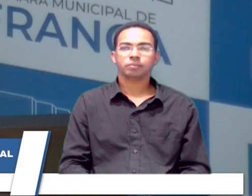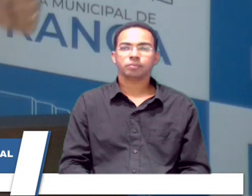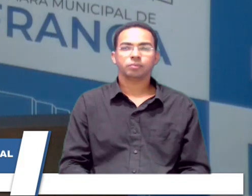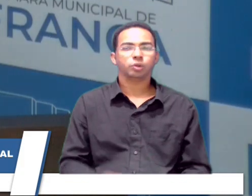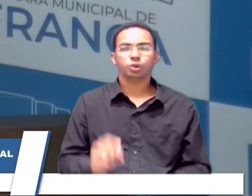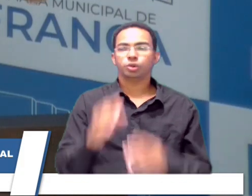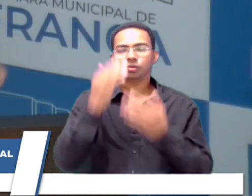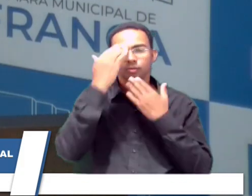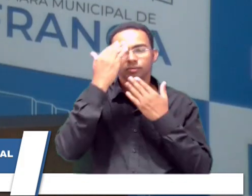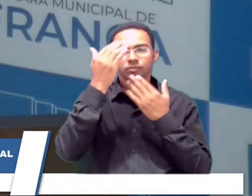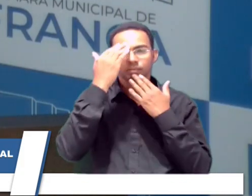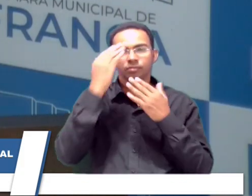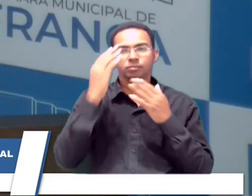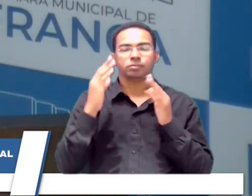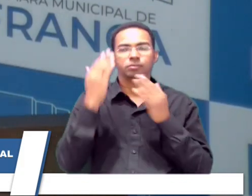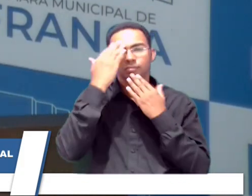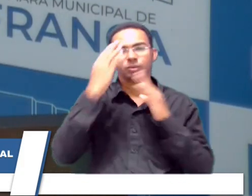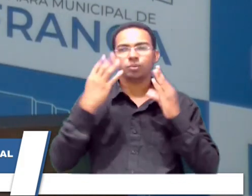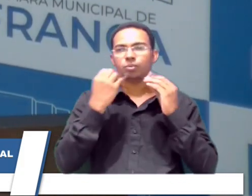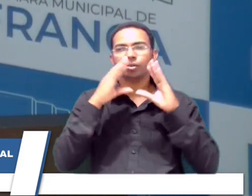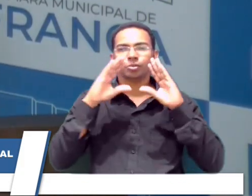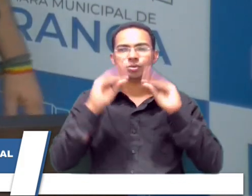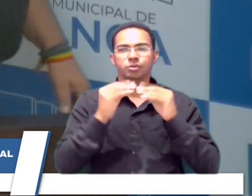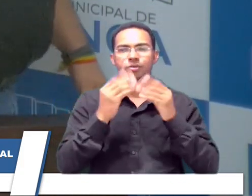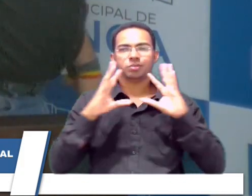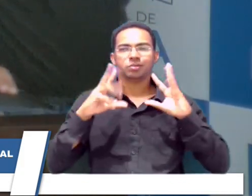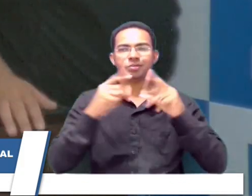agradecer e obrigado, boa noite a todos.